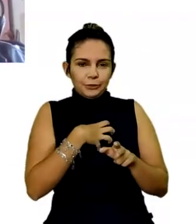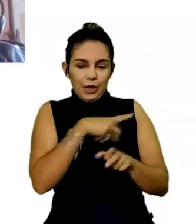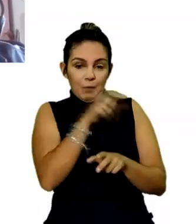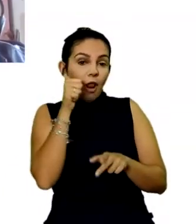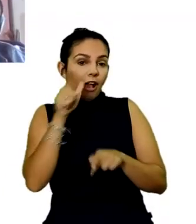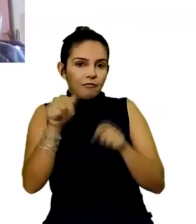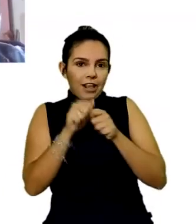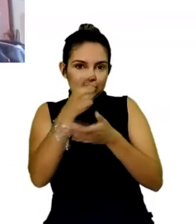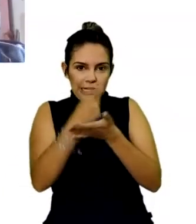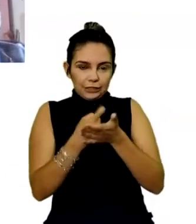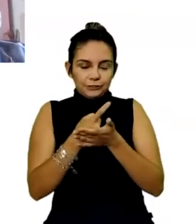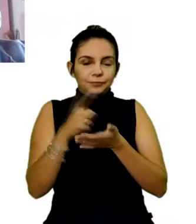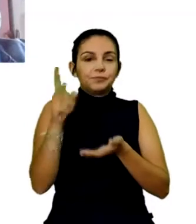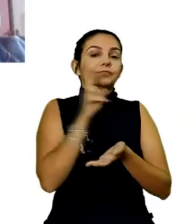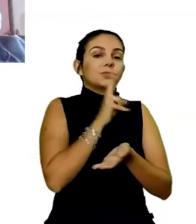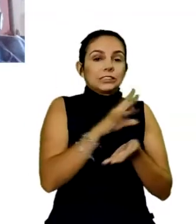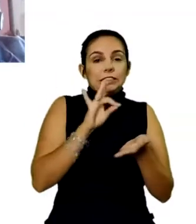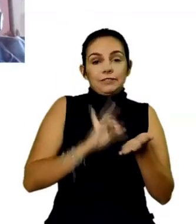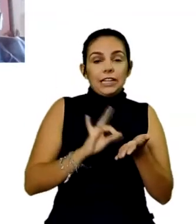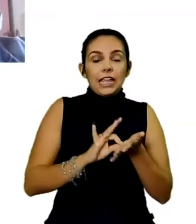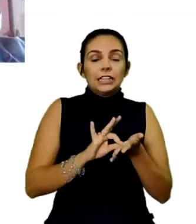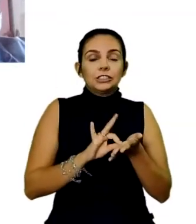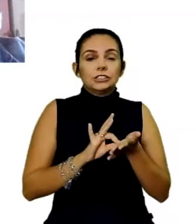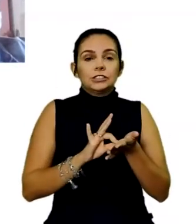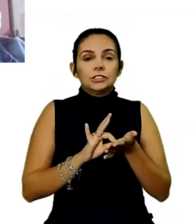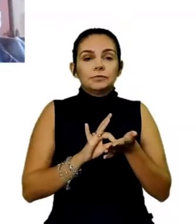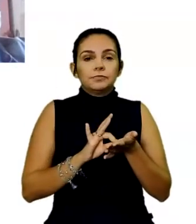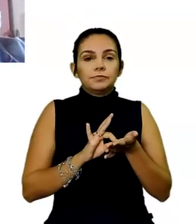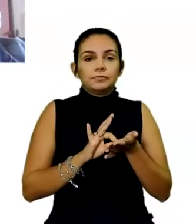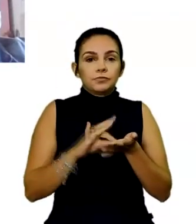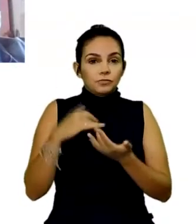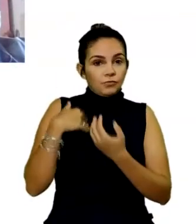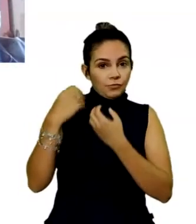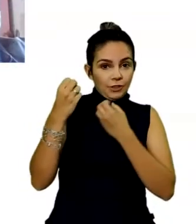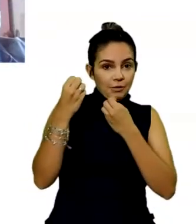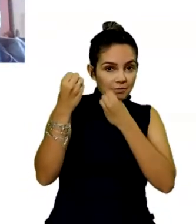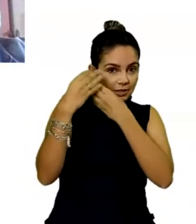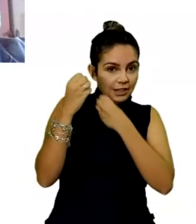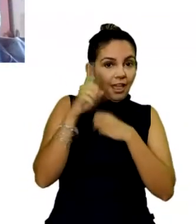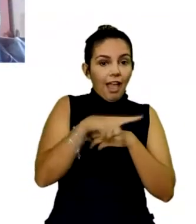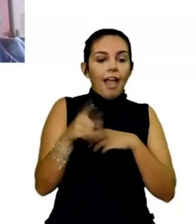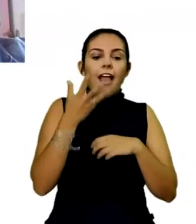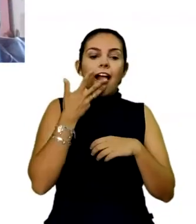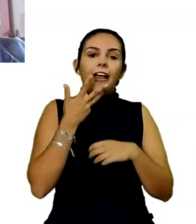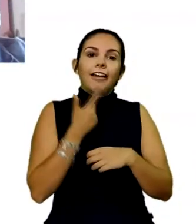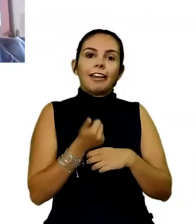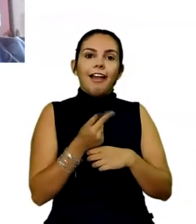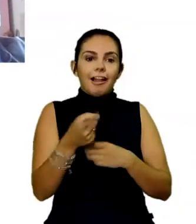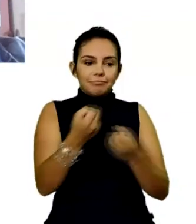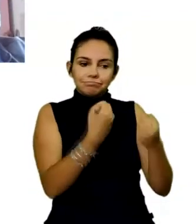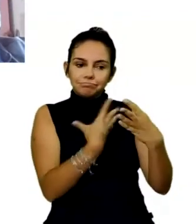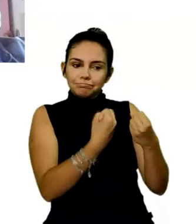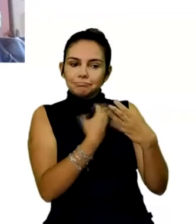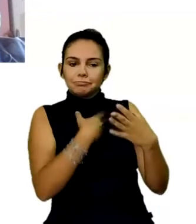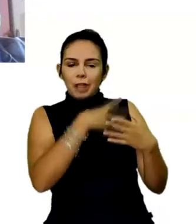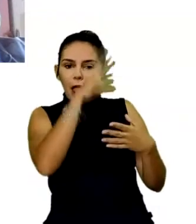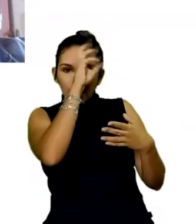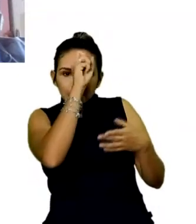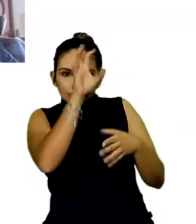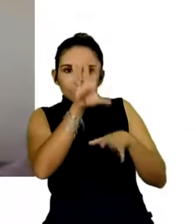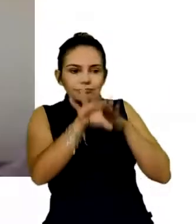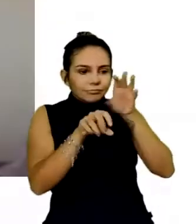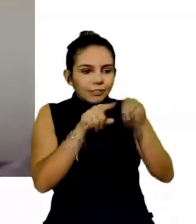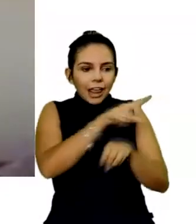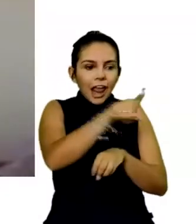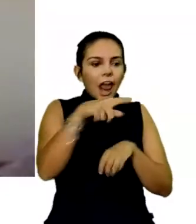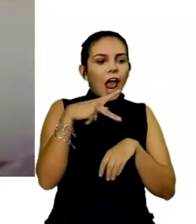Então, na verdade, quem me ensinou foram as crianças, né? Porque elas